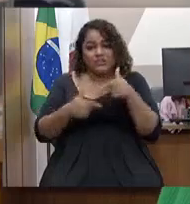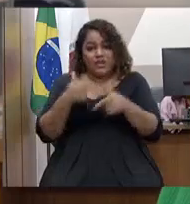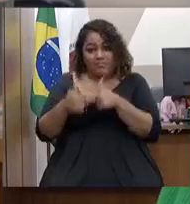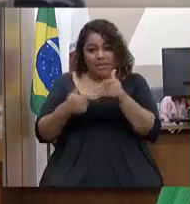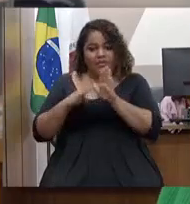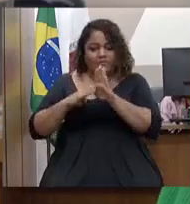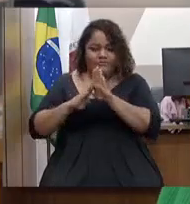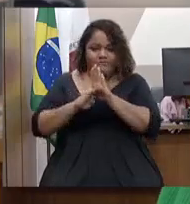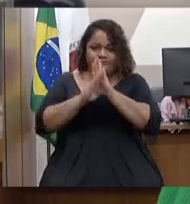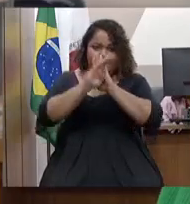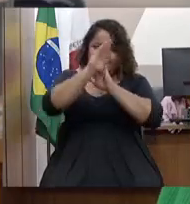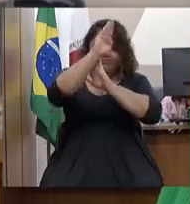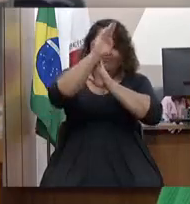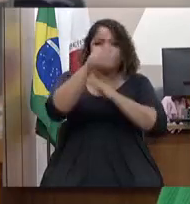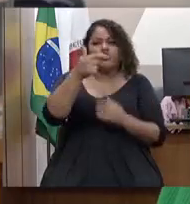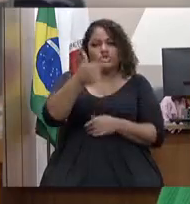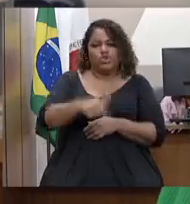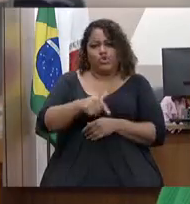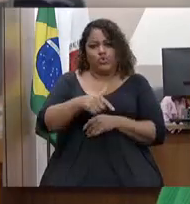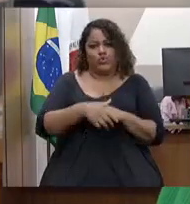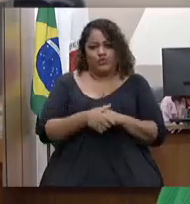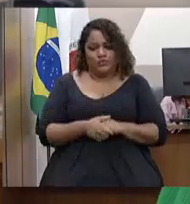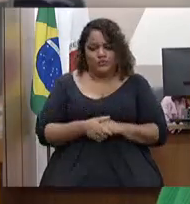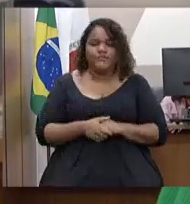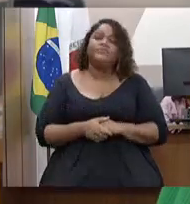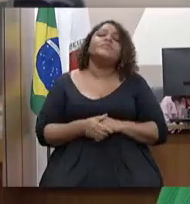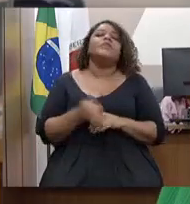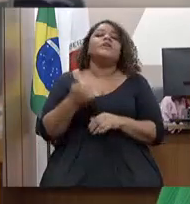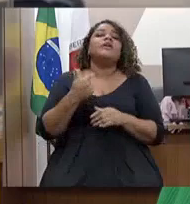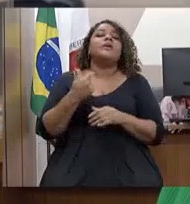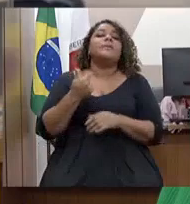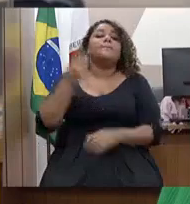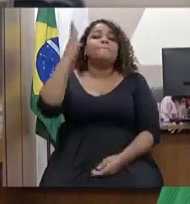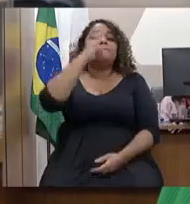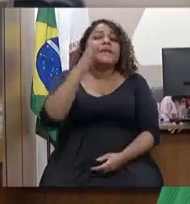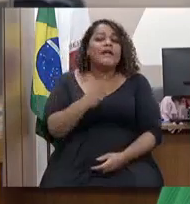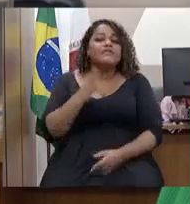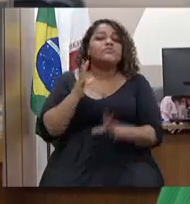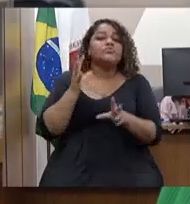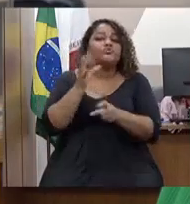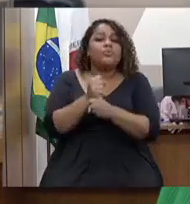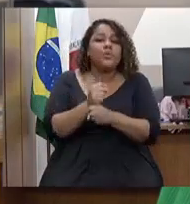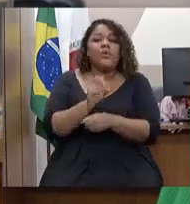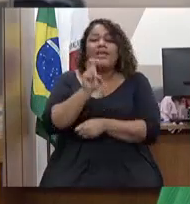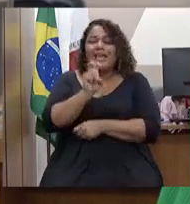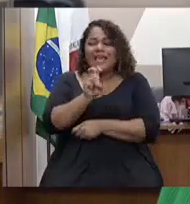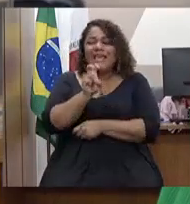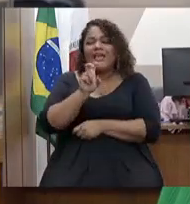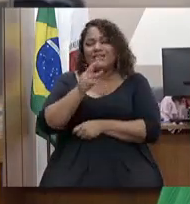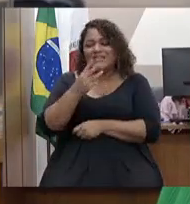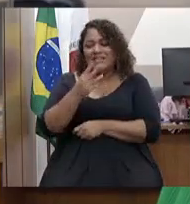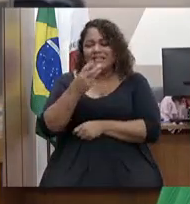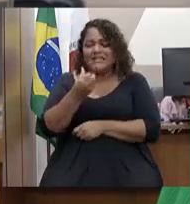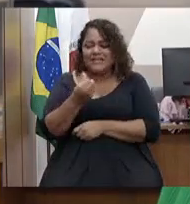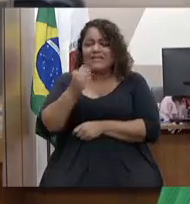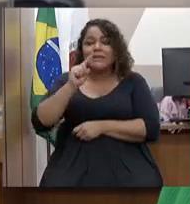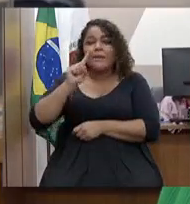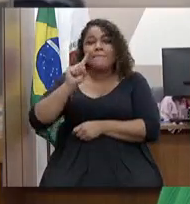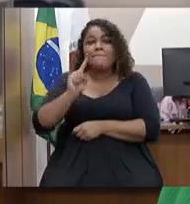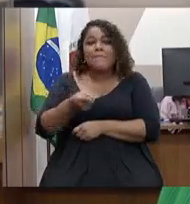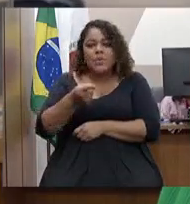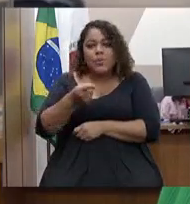é divulgada a pouco pelo Ministério do Trabalho Brasil somou mais de 536 mil acidentes em